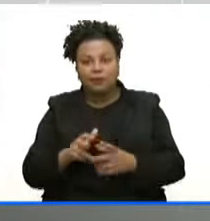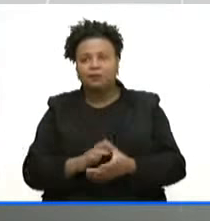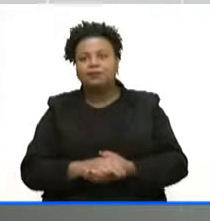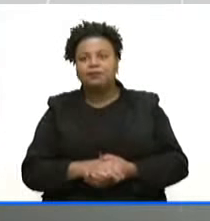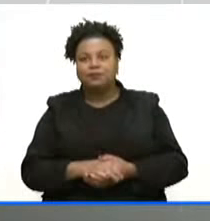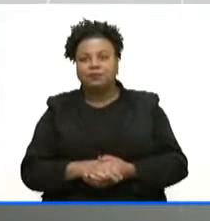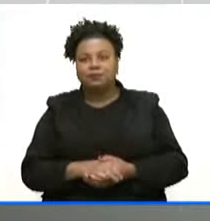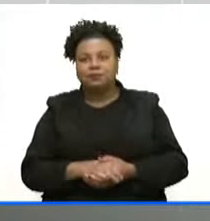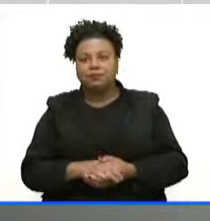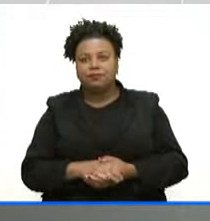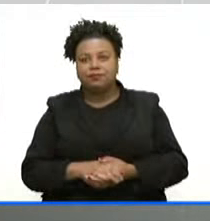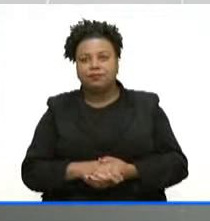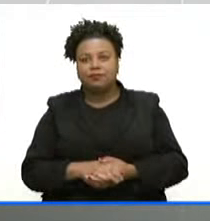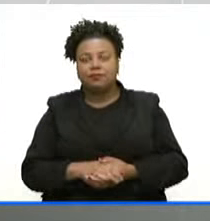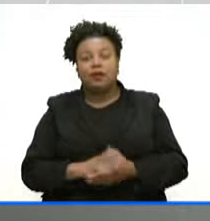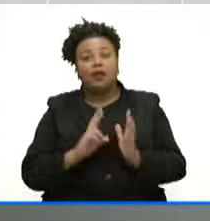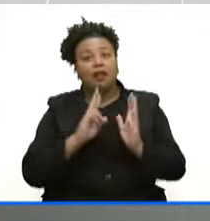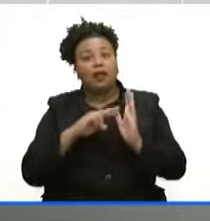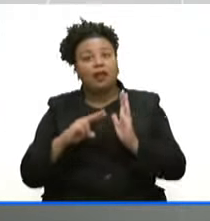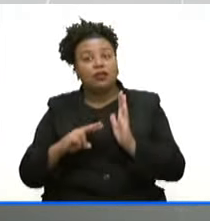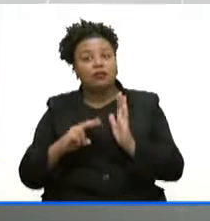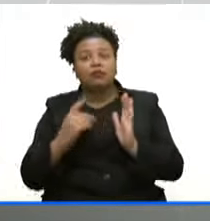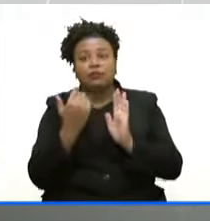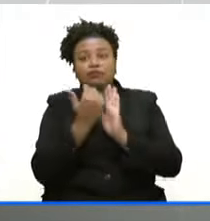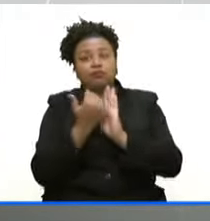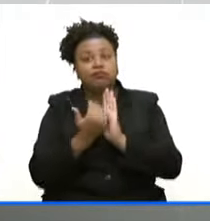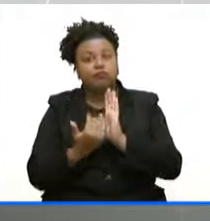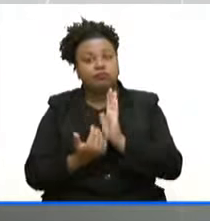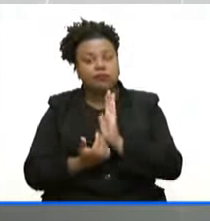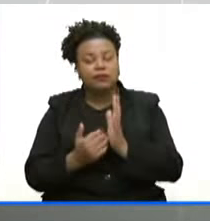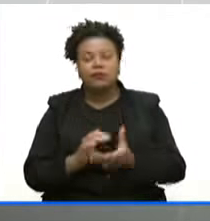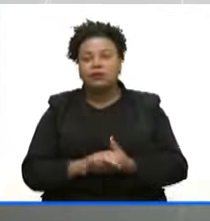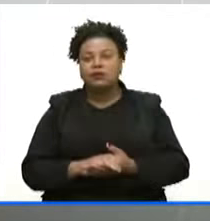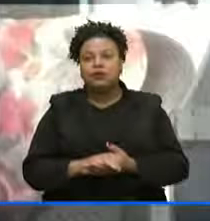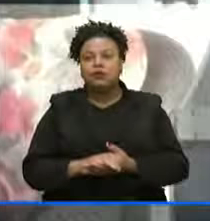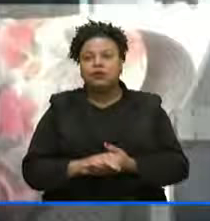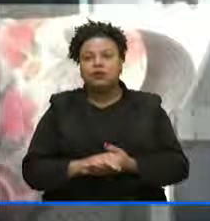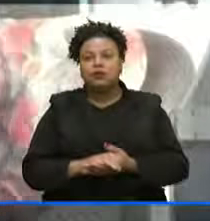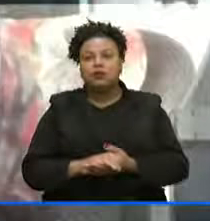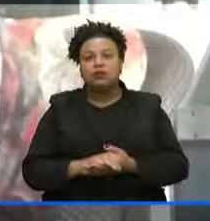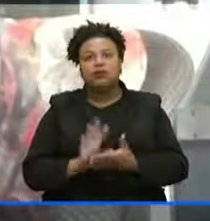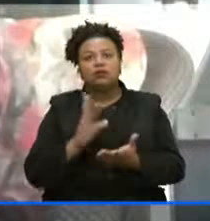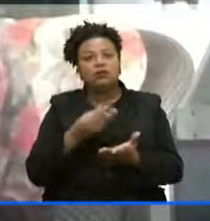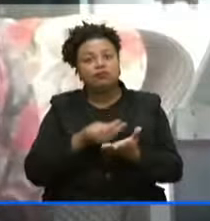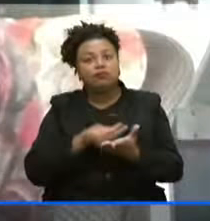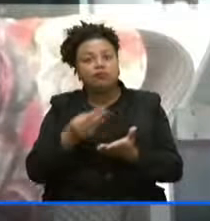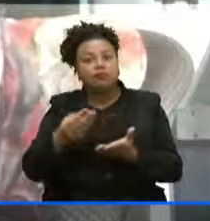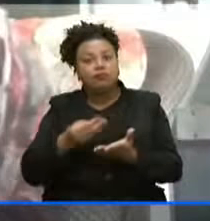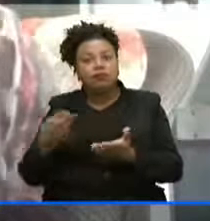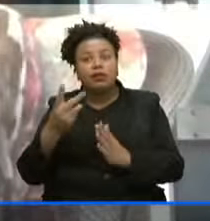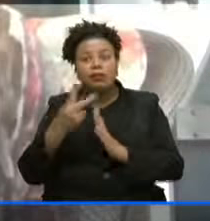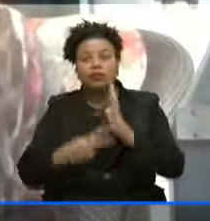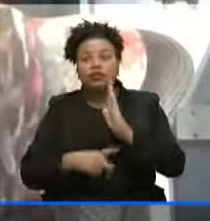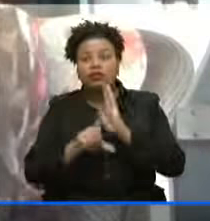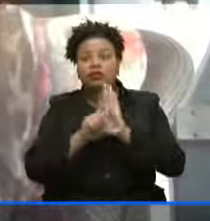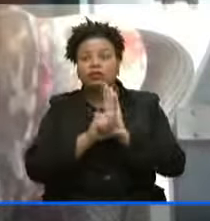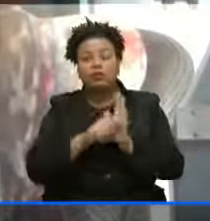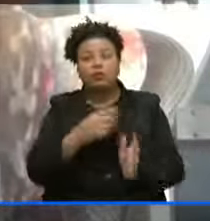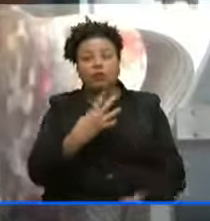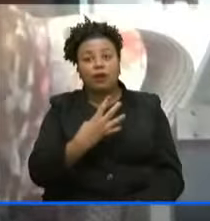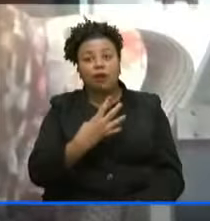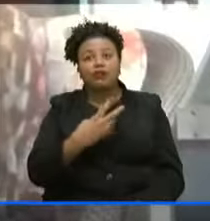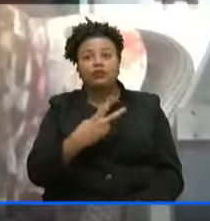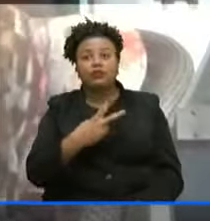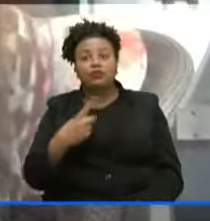escrito. Leitura do expediente, proposições serem distribuídas, projeto de lei